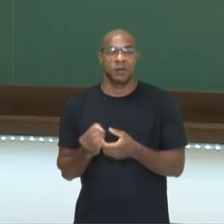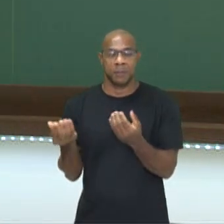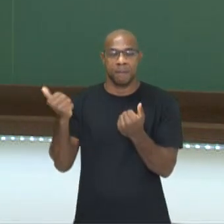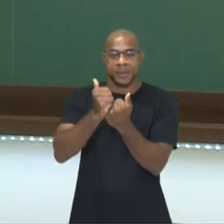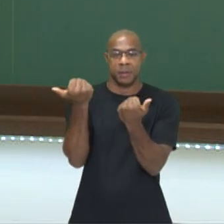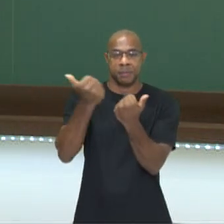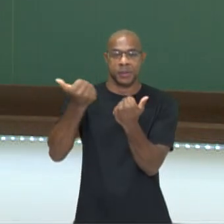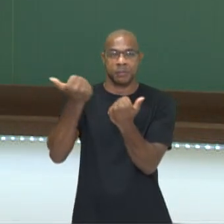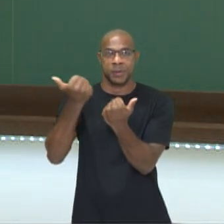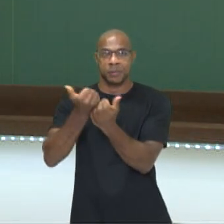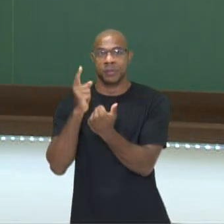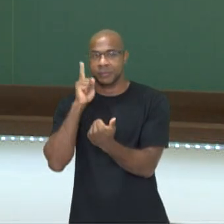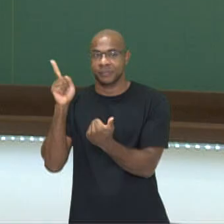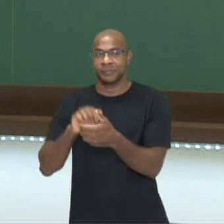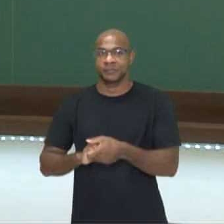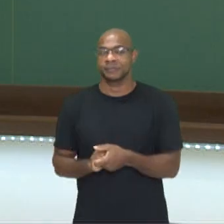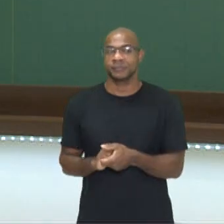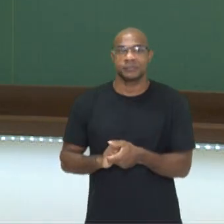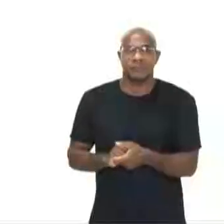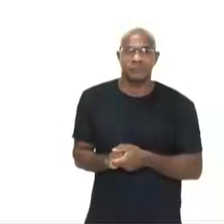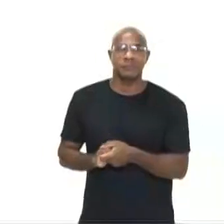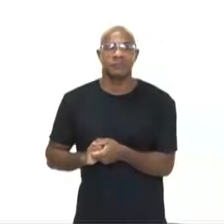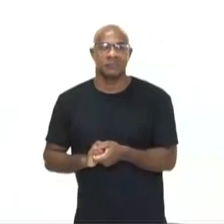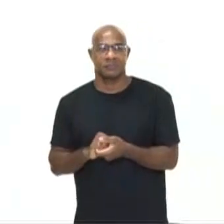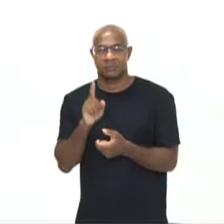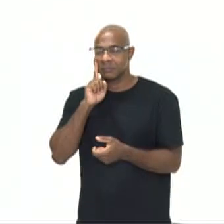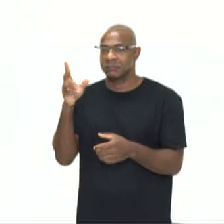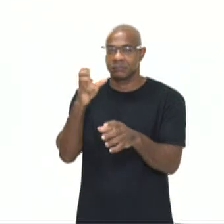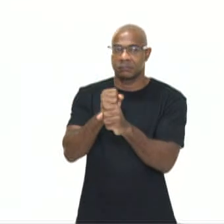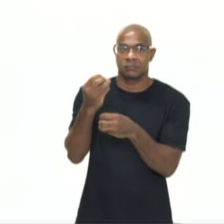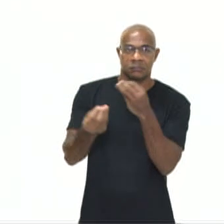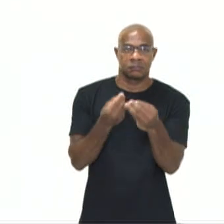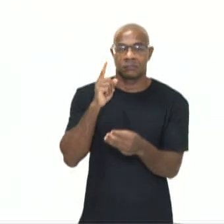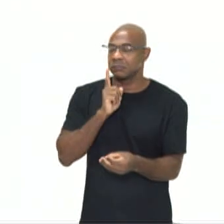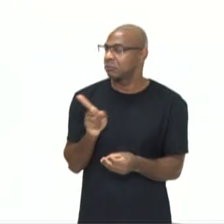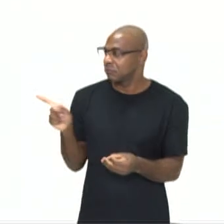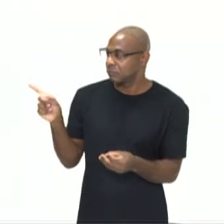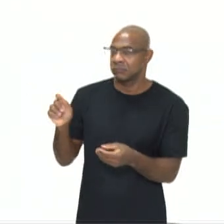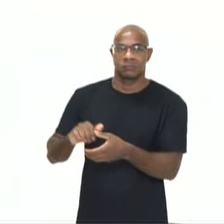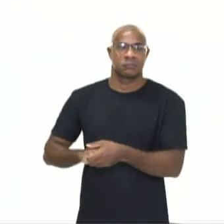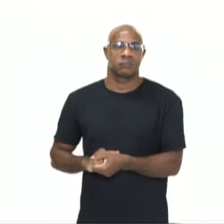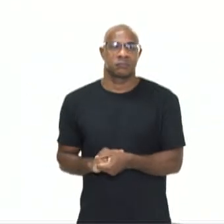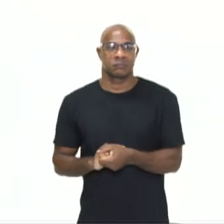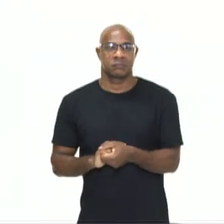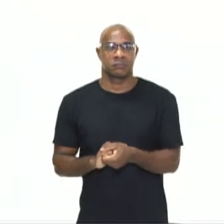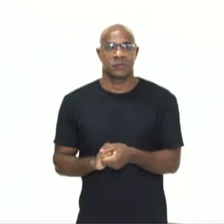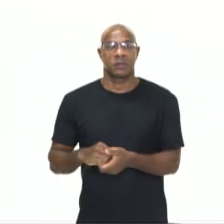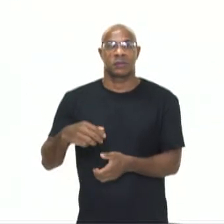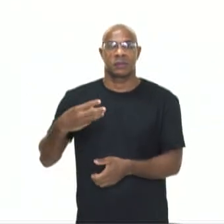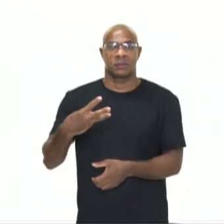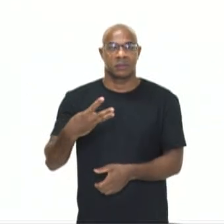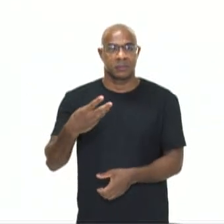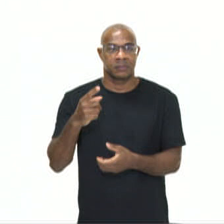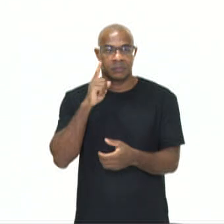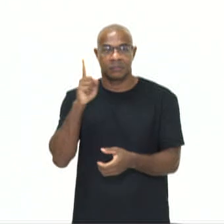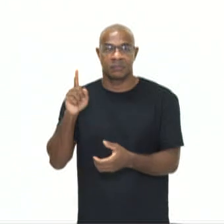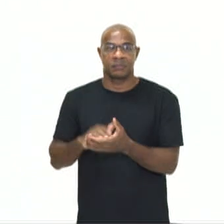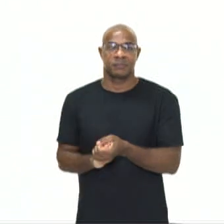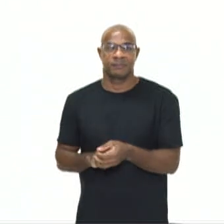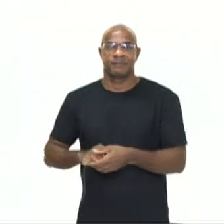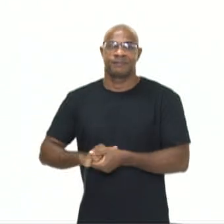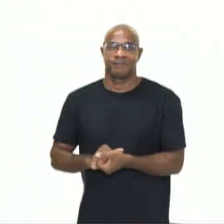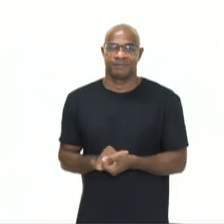250 vezes 3 é 750. E 750 vezes 5 é 3.750. Dividido por